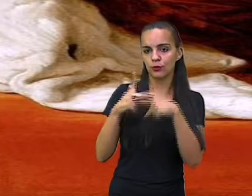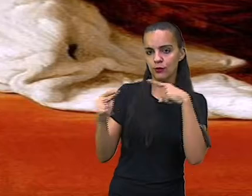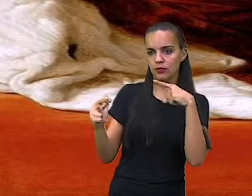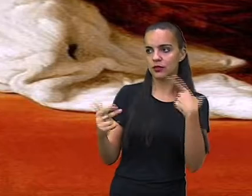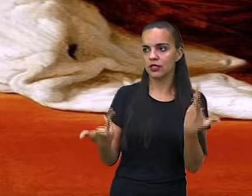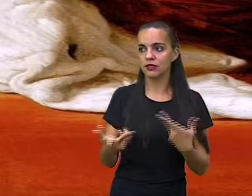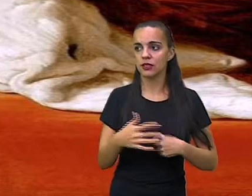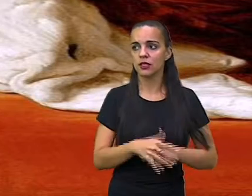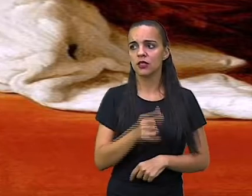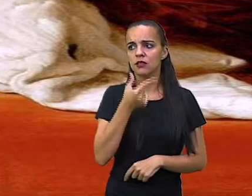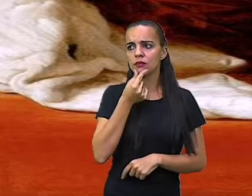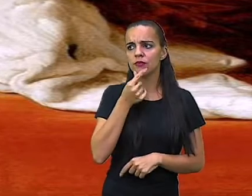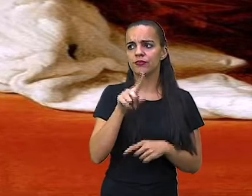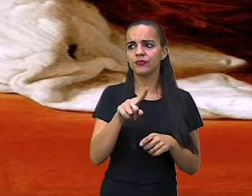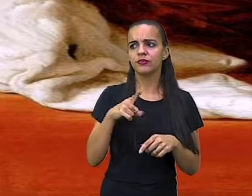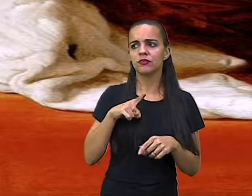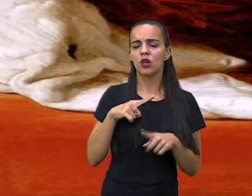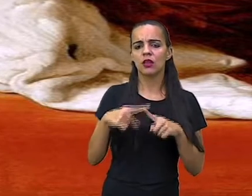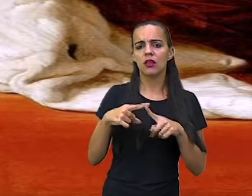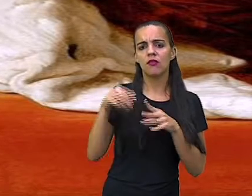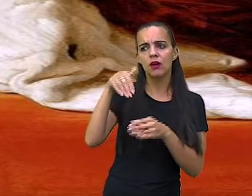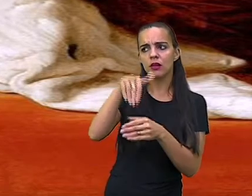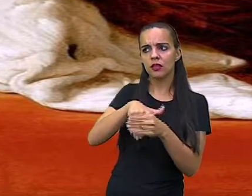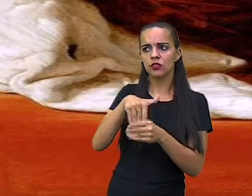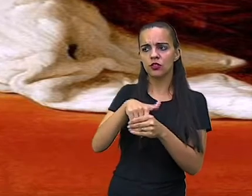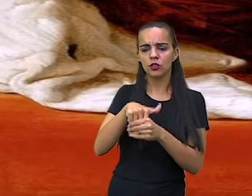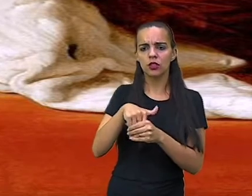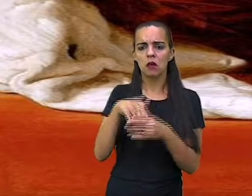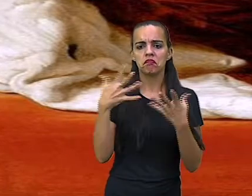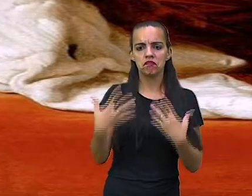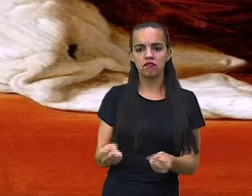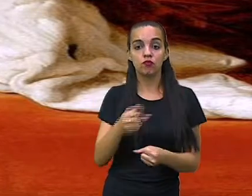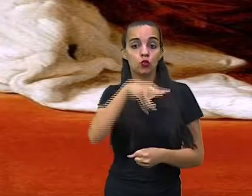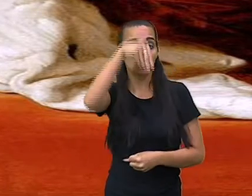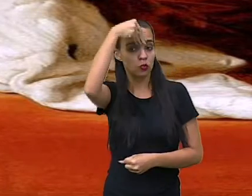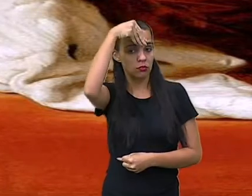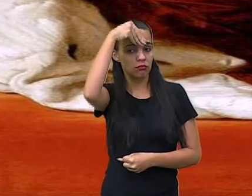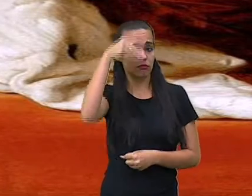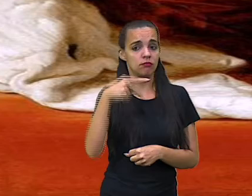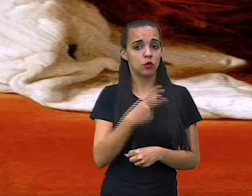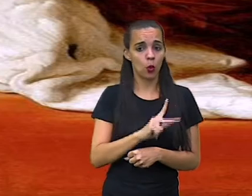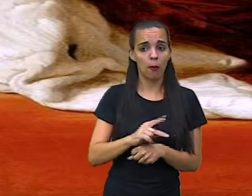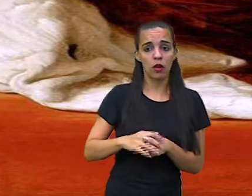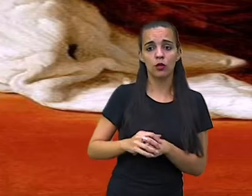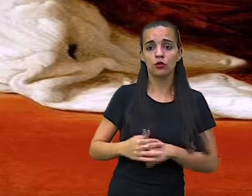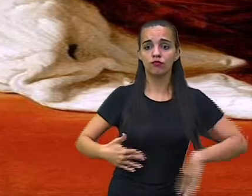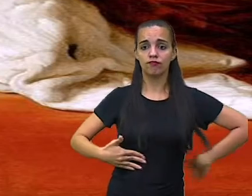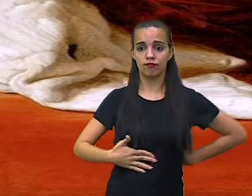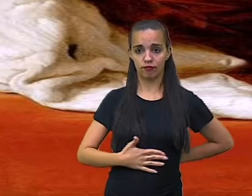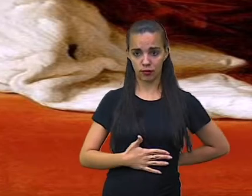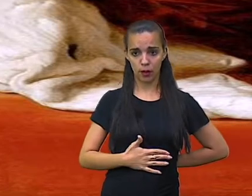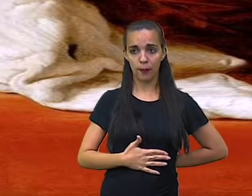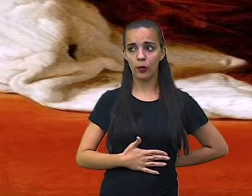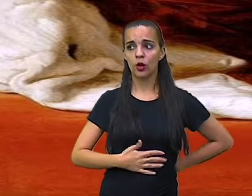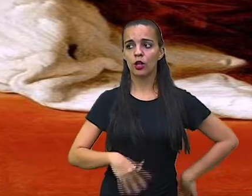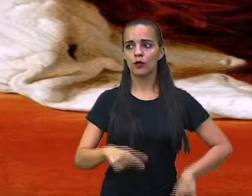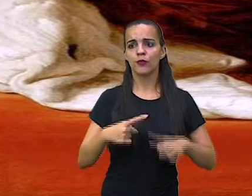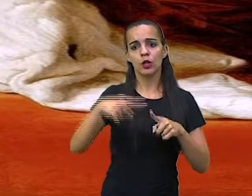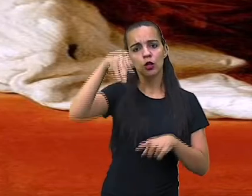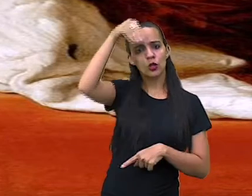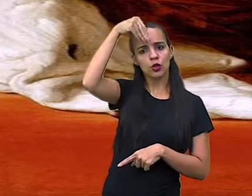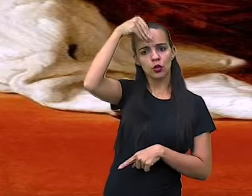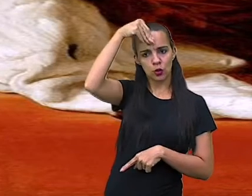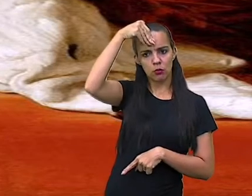século XIX, ocorreu com a eleição para presidente de Carlos Luiz Napoleão Bonaparte, sobrinho do